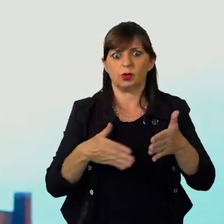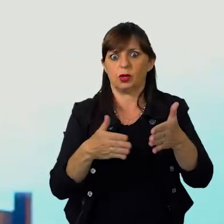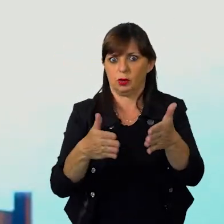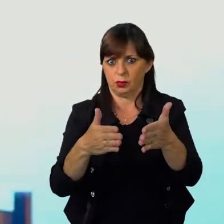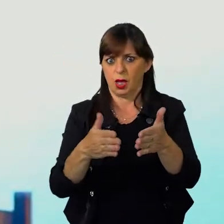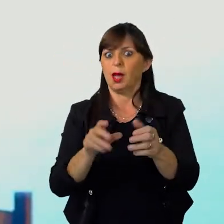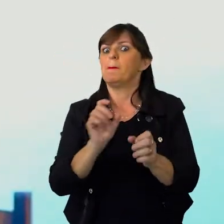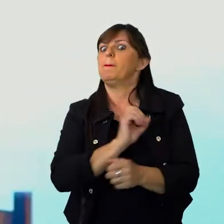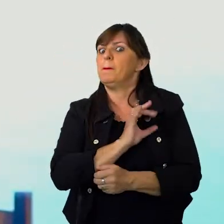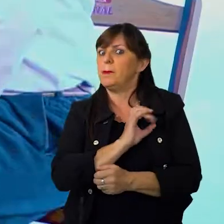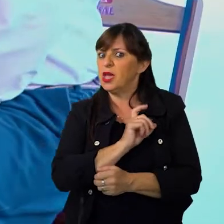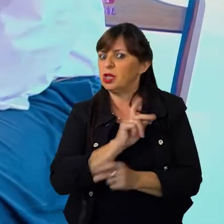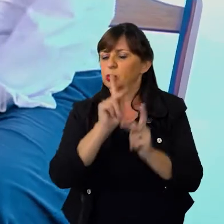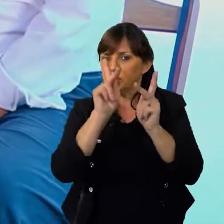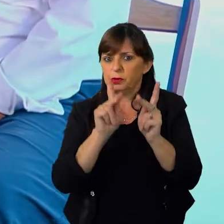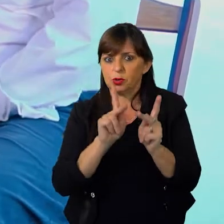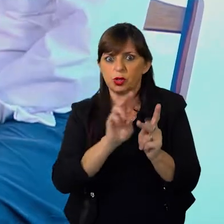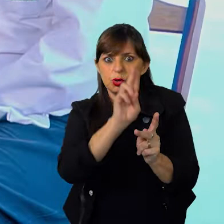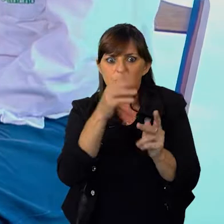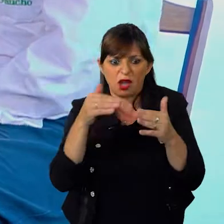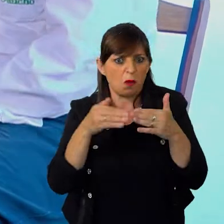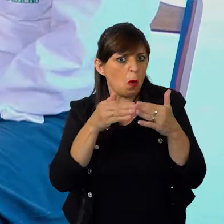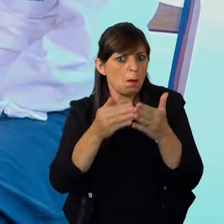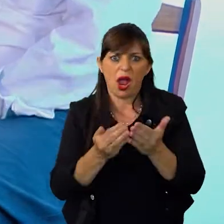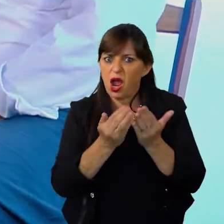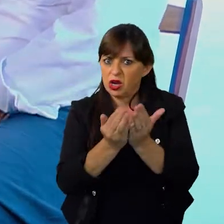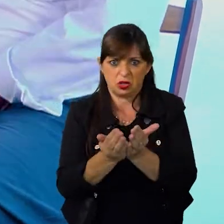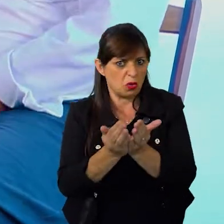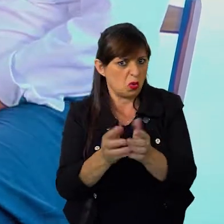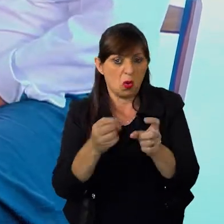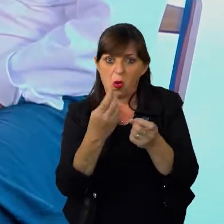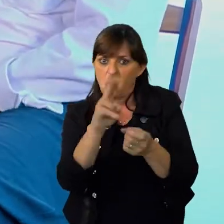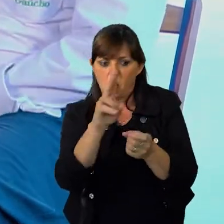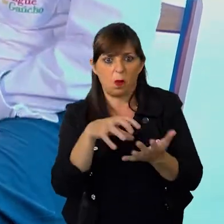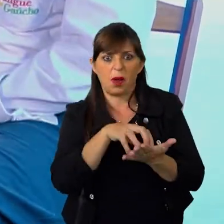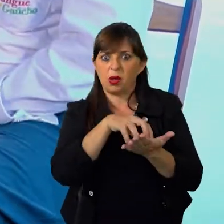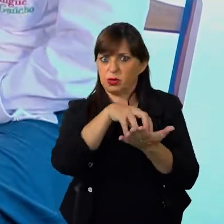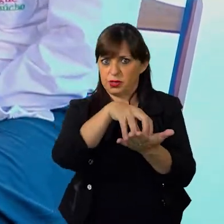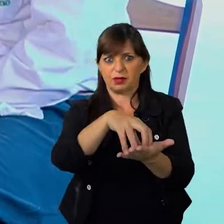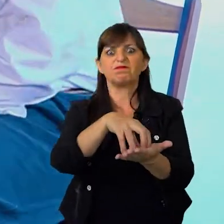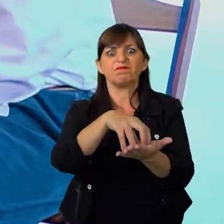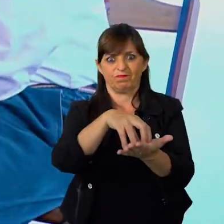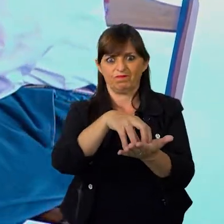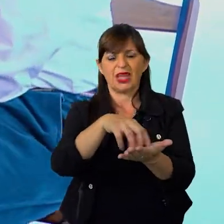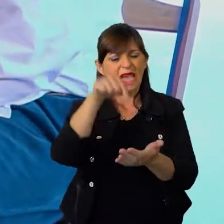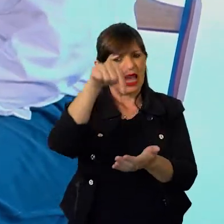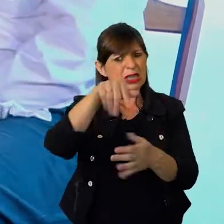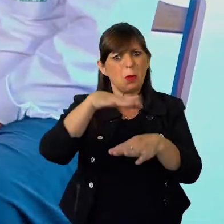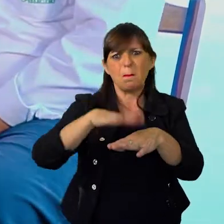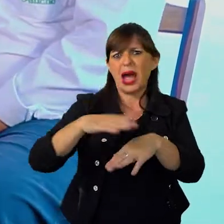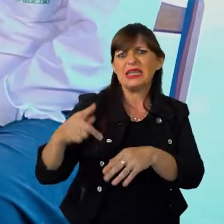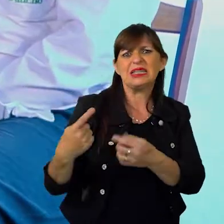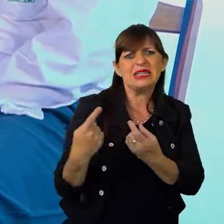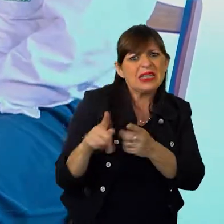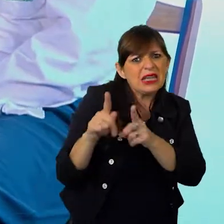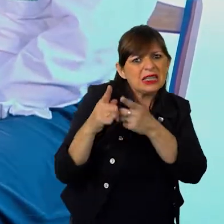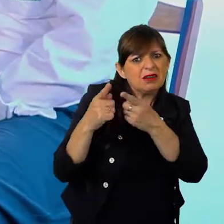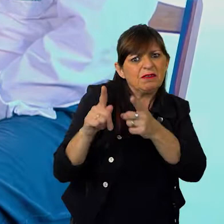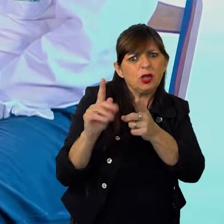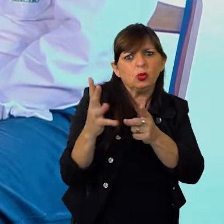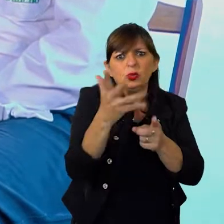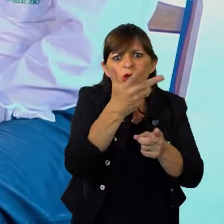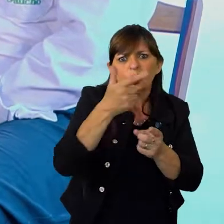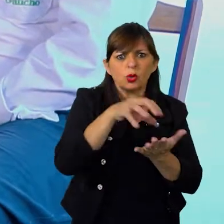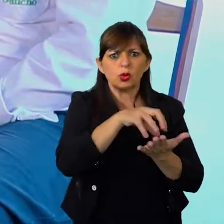que que acontecia no Salto Grande i e o Salto Grande era o maior desafio dos bolseiros era o maior era o mais